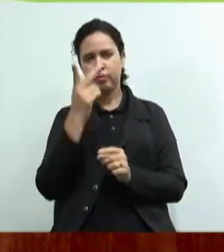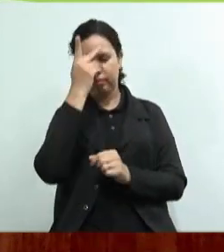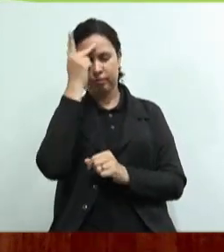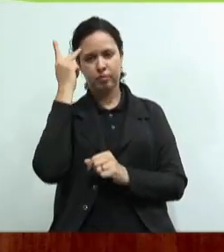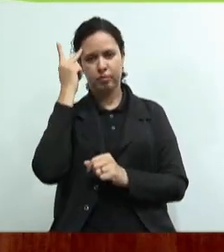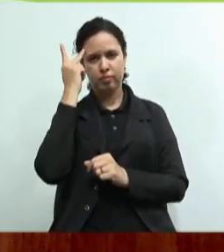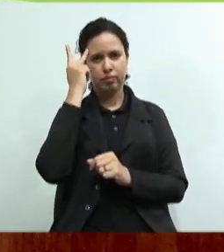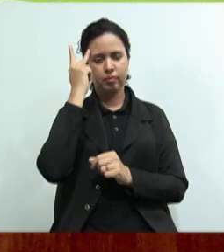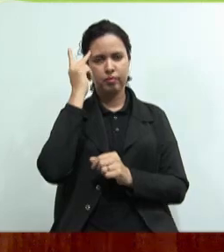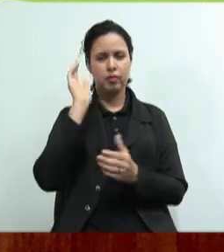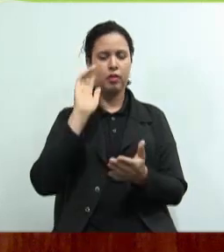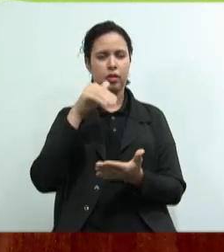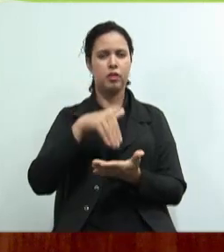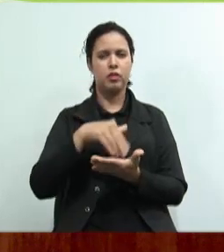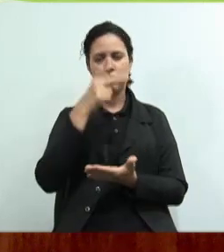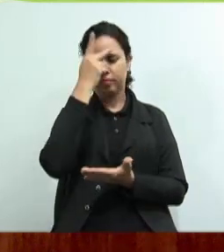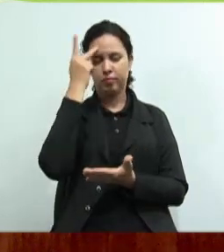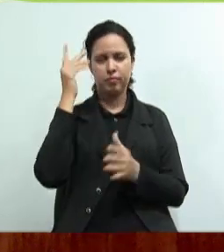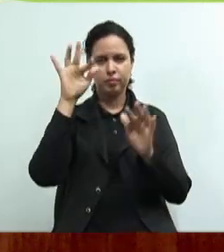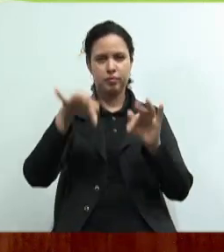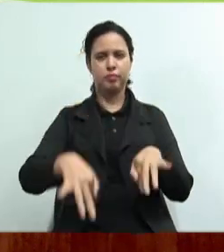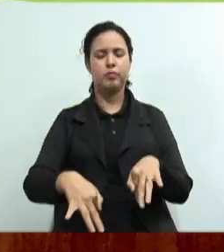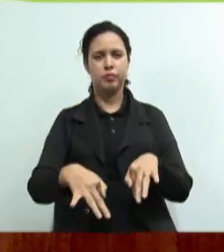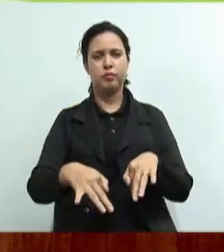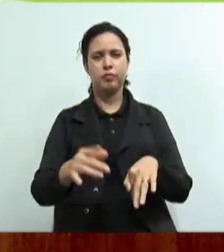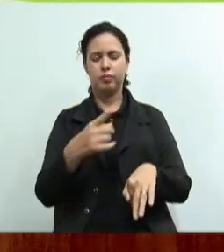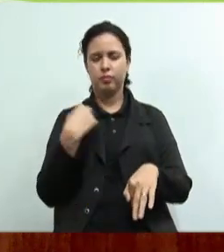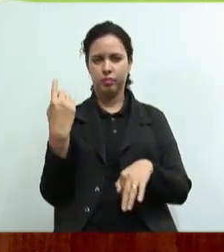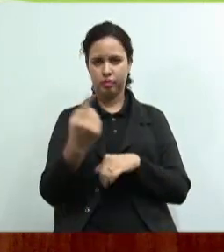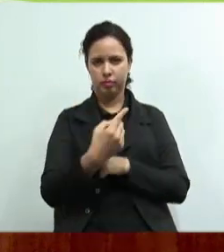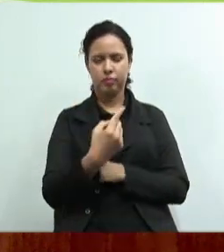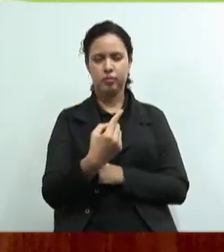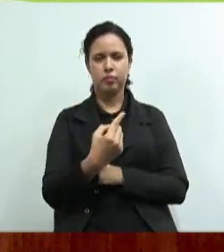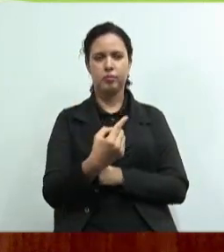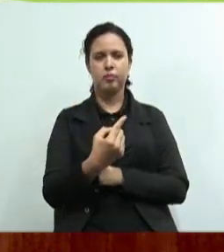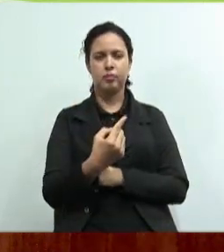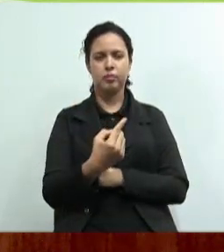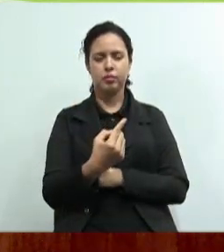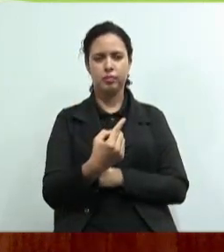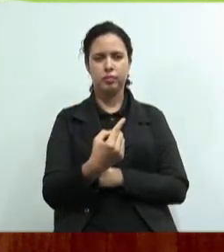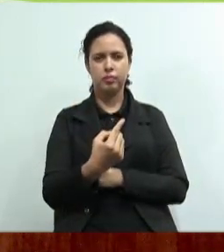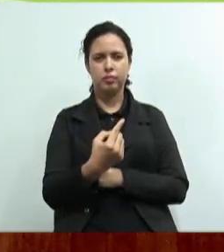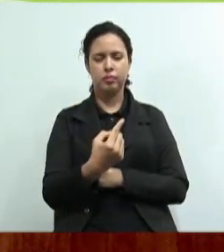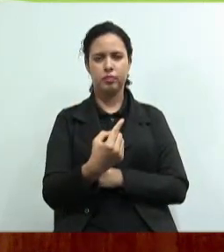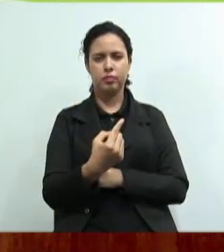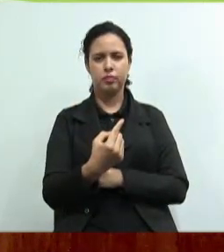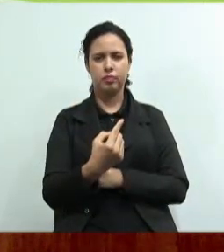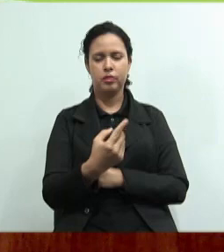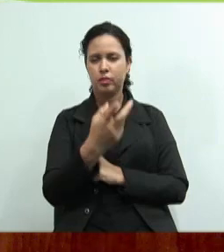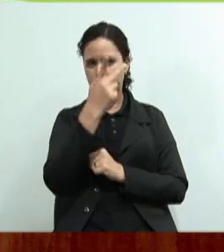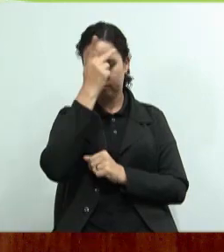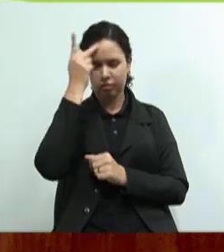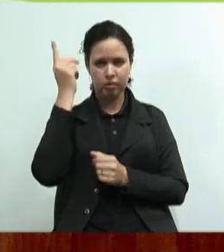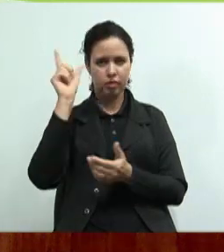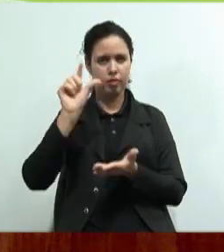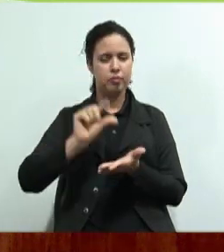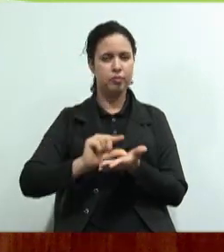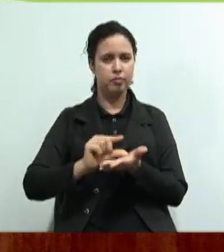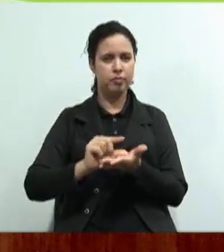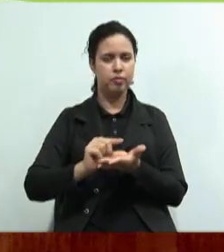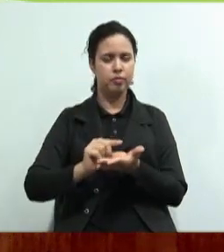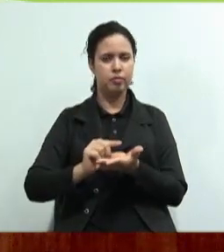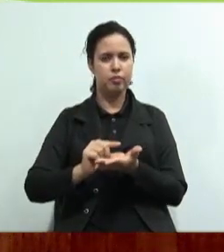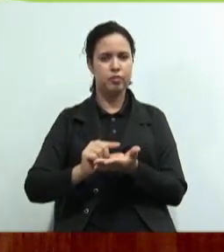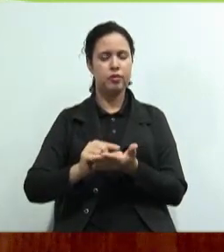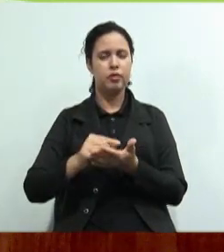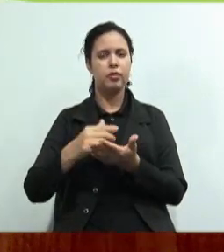da produção até o consumidor final, que somos nós, que é você, quanto menos pessoas houver nesse processo, menor